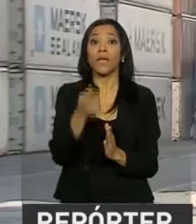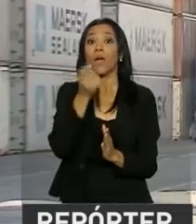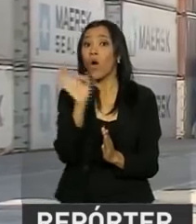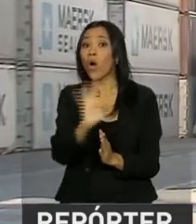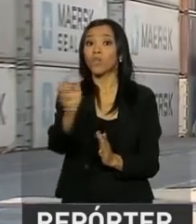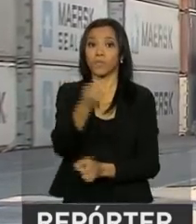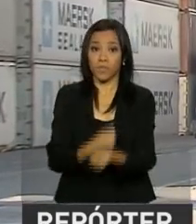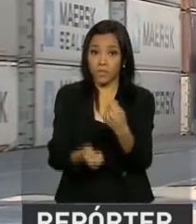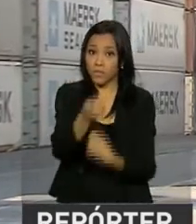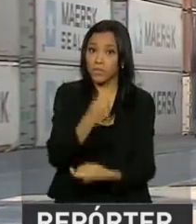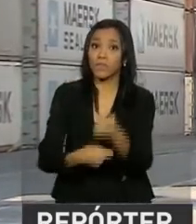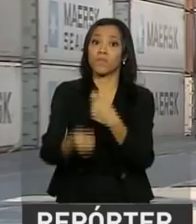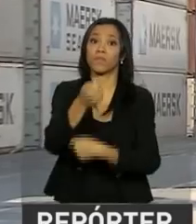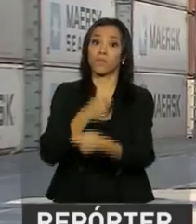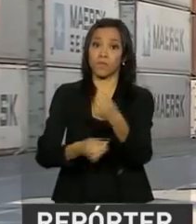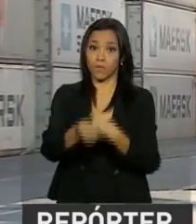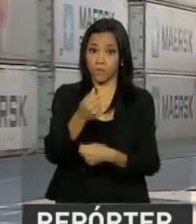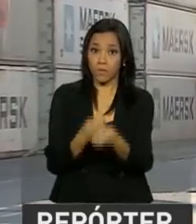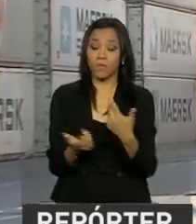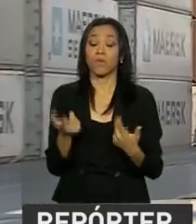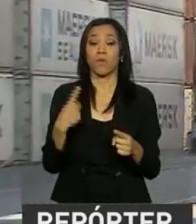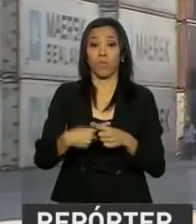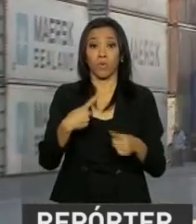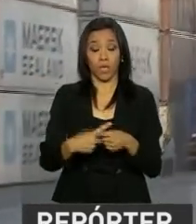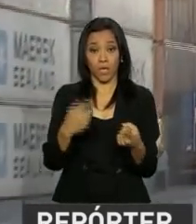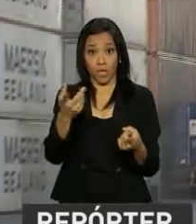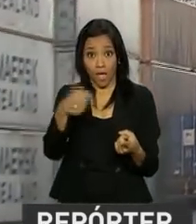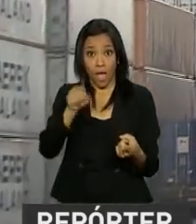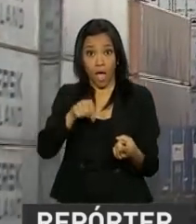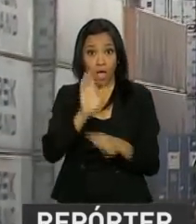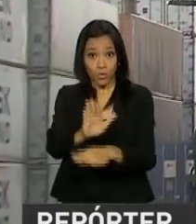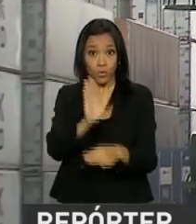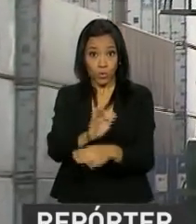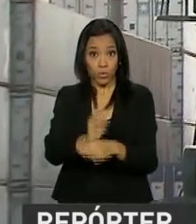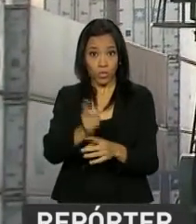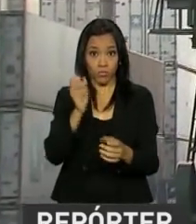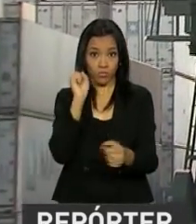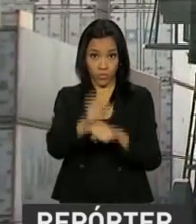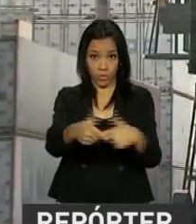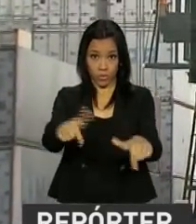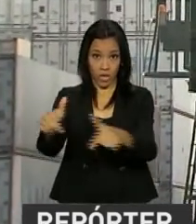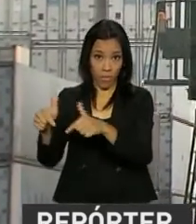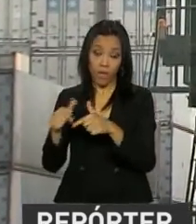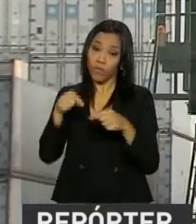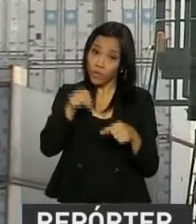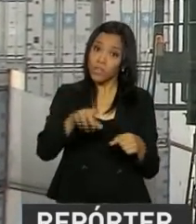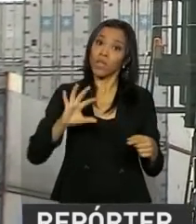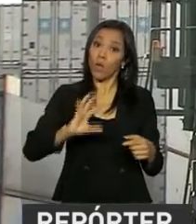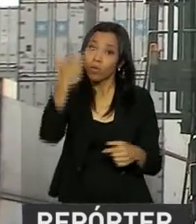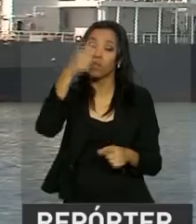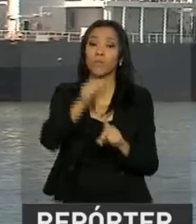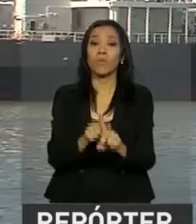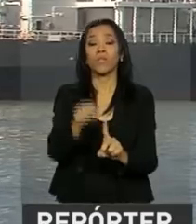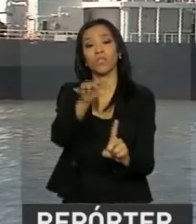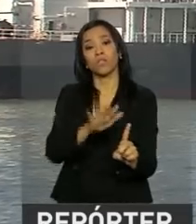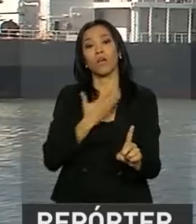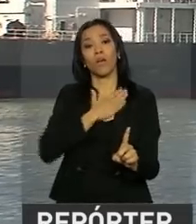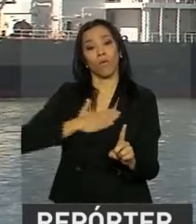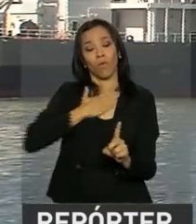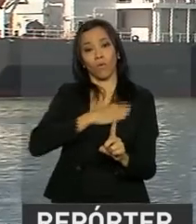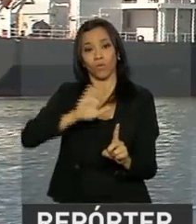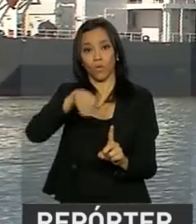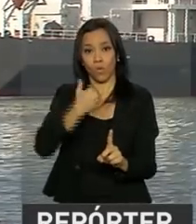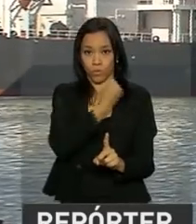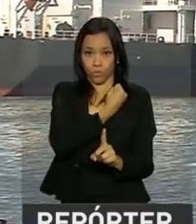economia. Isso porque atrai moeda estrangeira e ajuda na geração de empregos. Foi isso que aconteceu no mês de agosto, quando os números